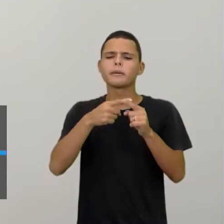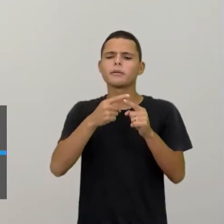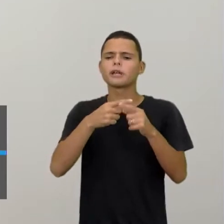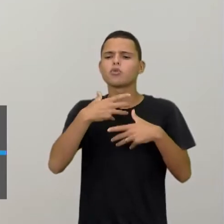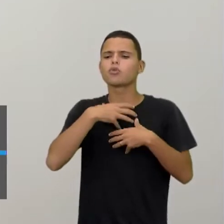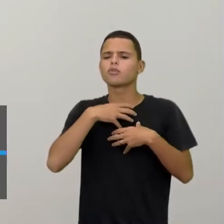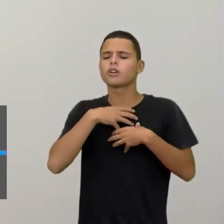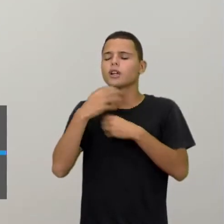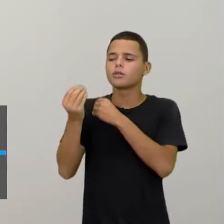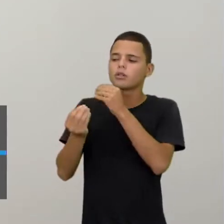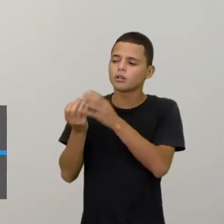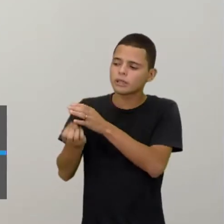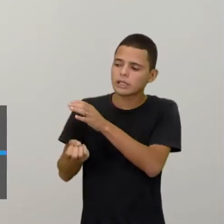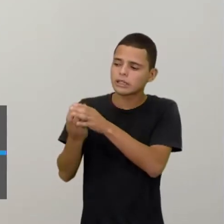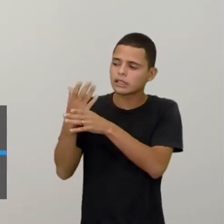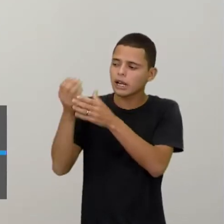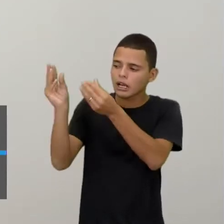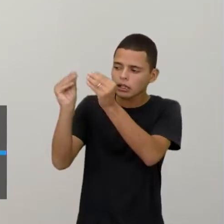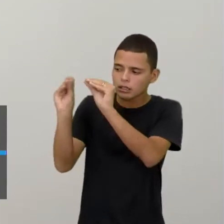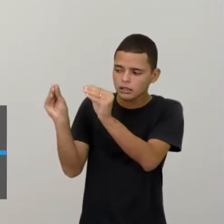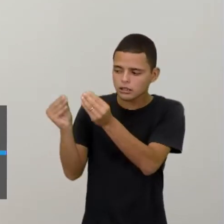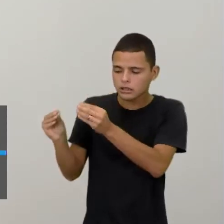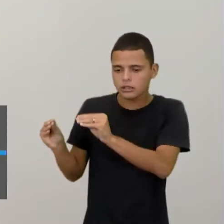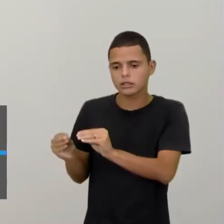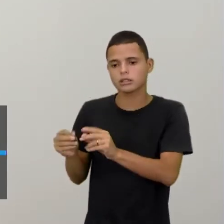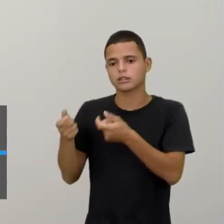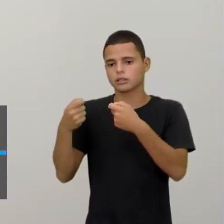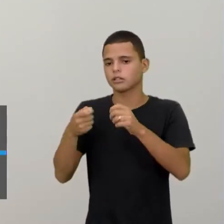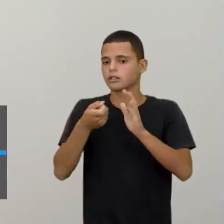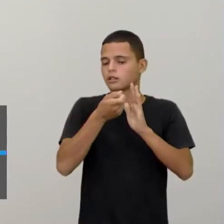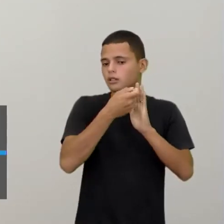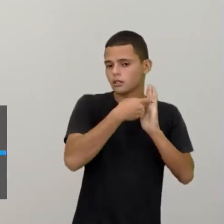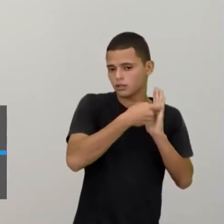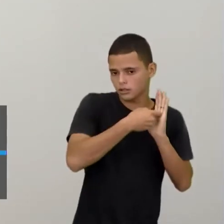boneca, ela precisa ser registrada no livro